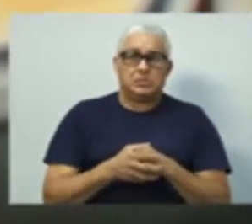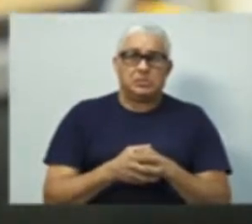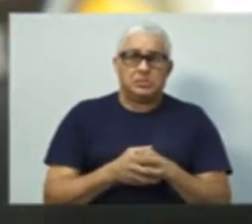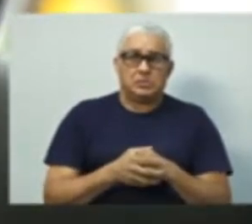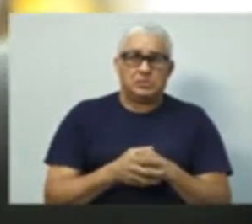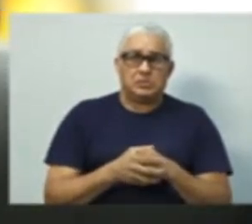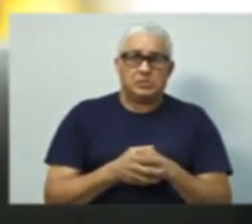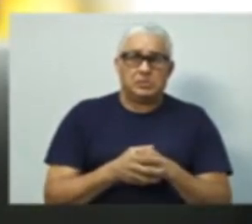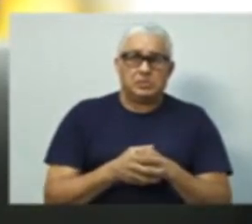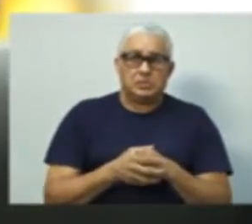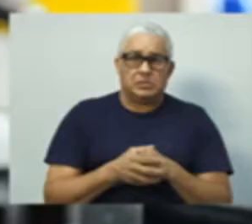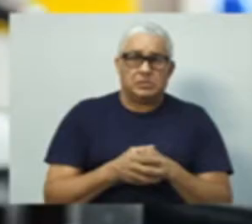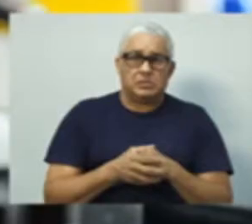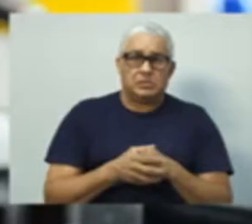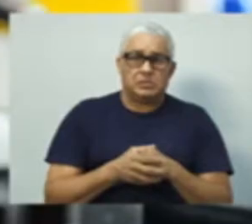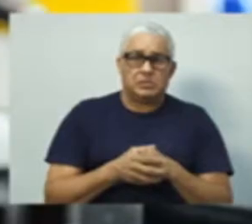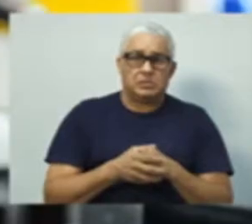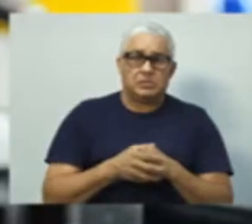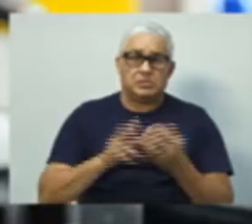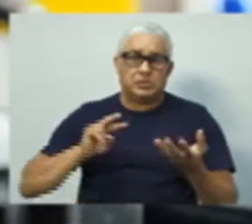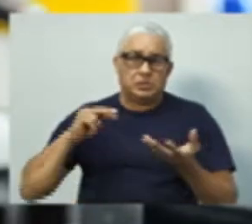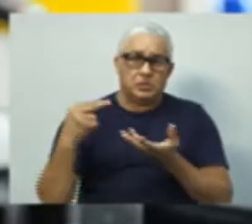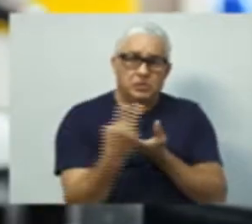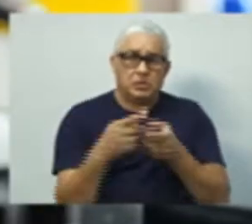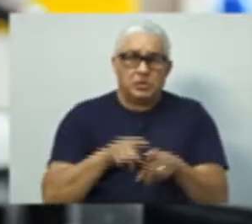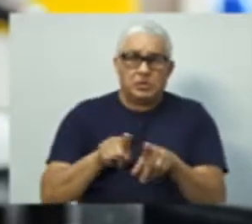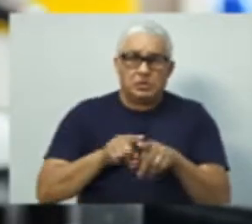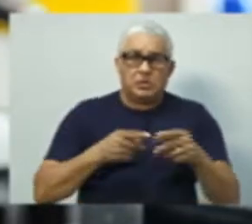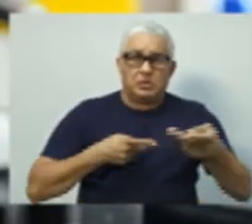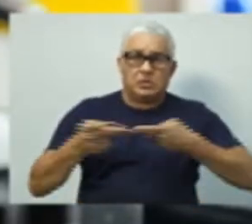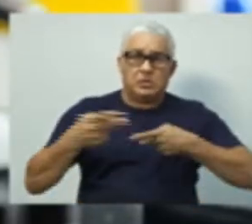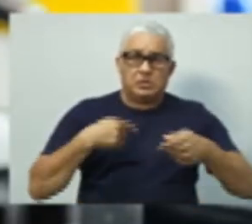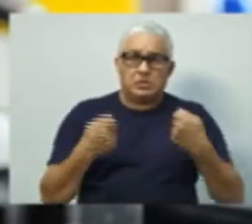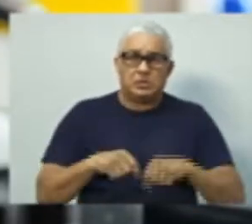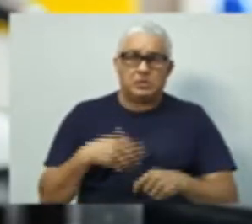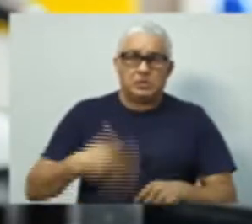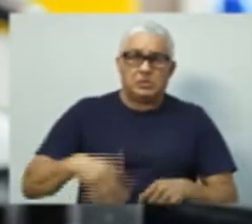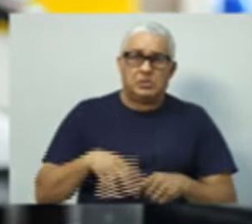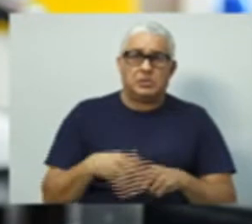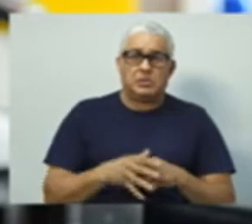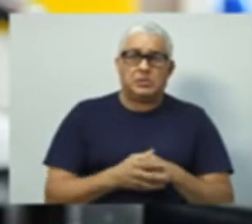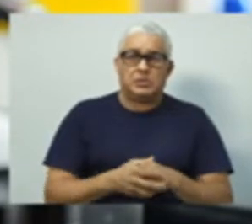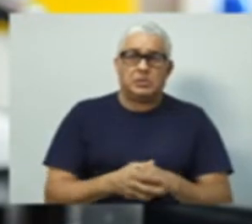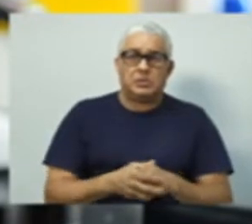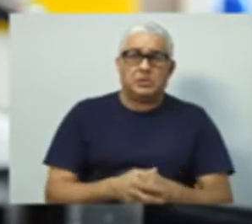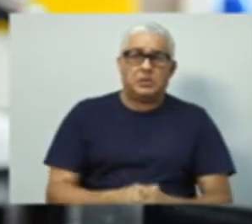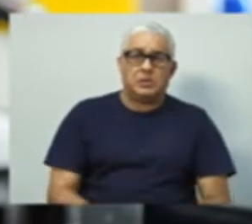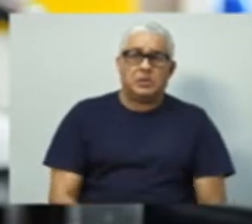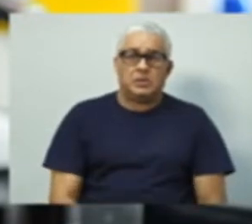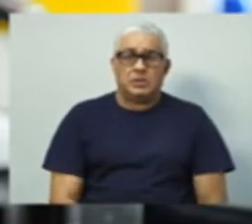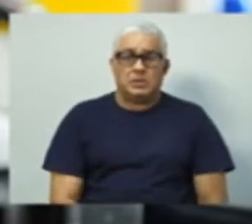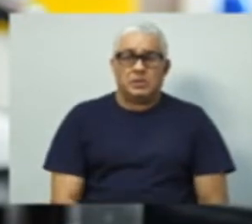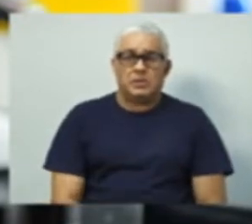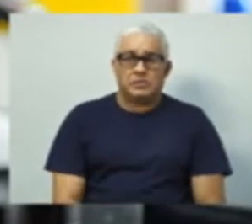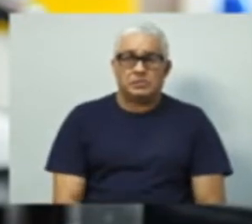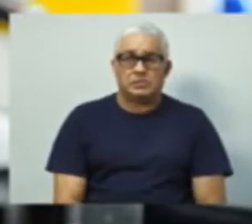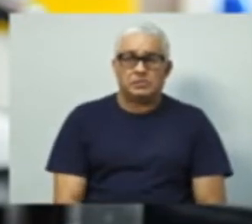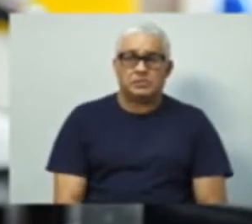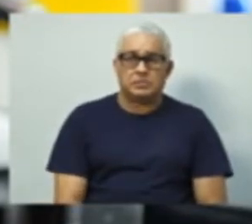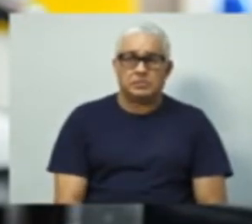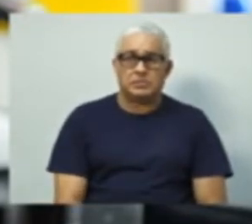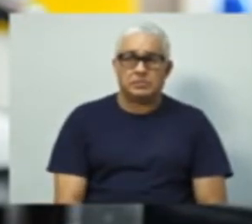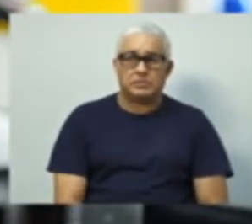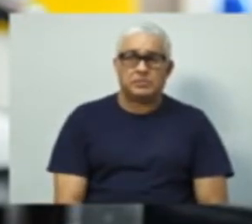baseados nessa perspectiva. O planejamento financeiro é de fato bastante importante, é primordial que uma empresa